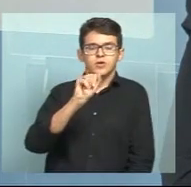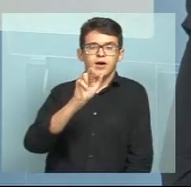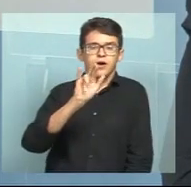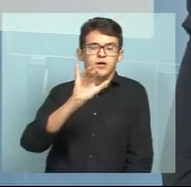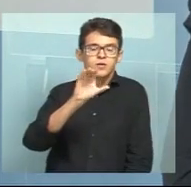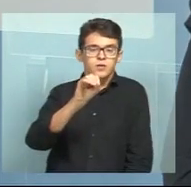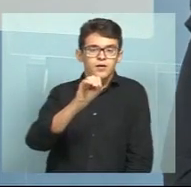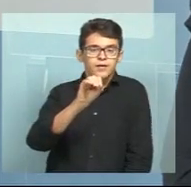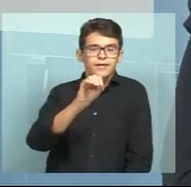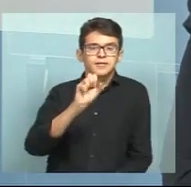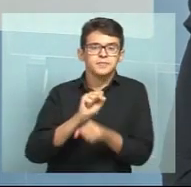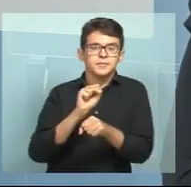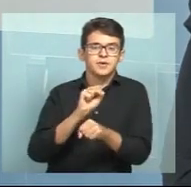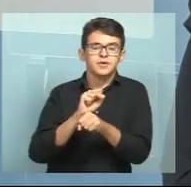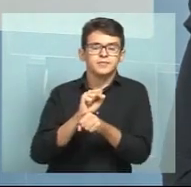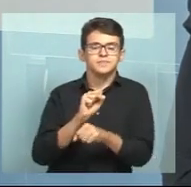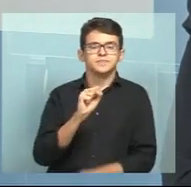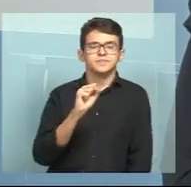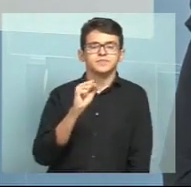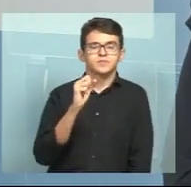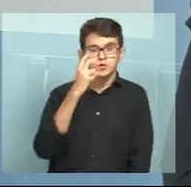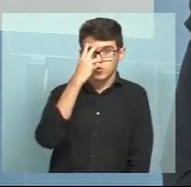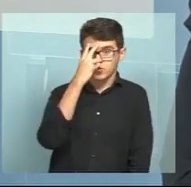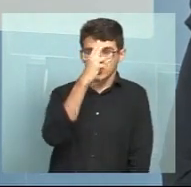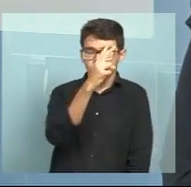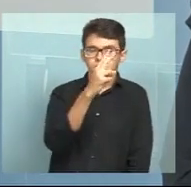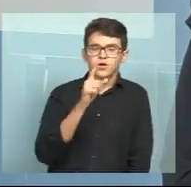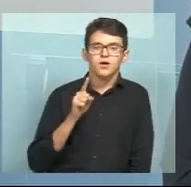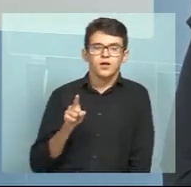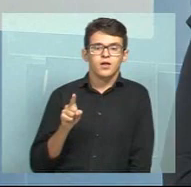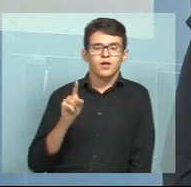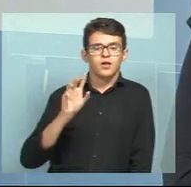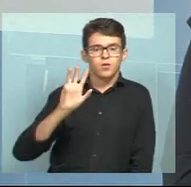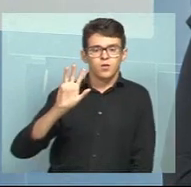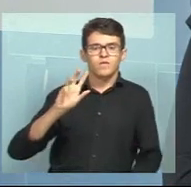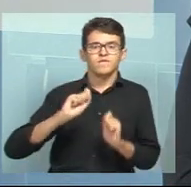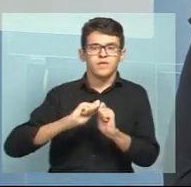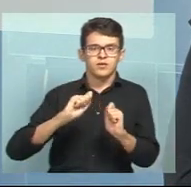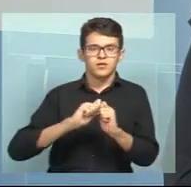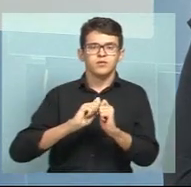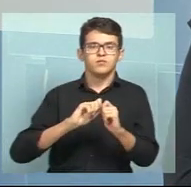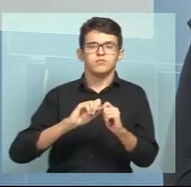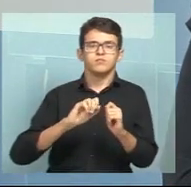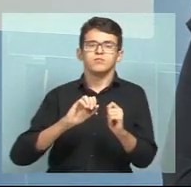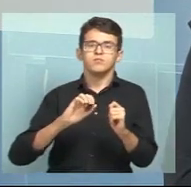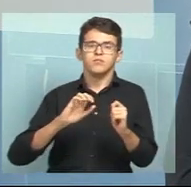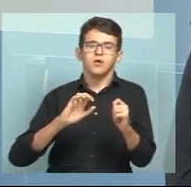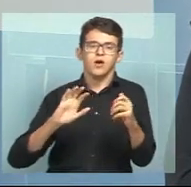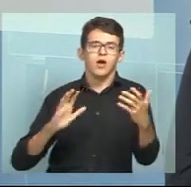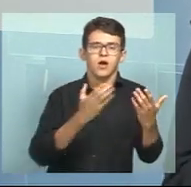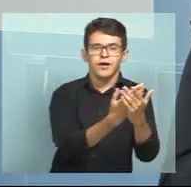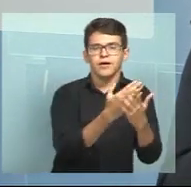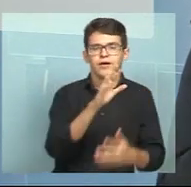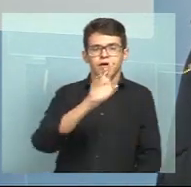horas. 48 horas depois ele tem que entrar com o recurso. Se o presidente lá